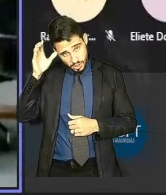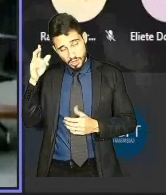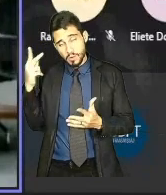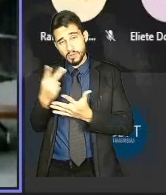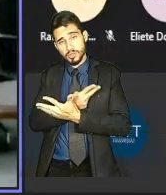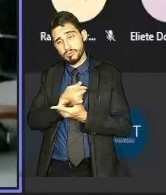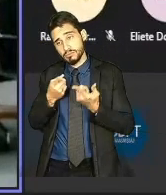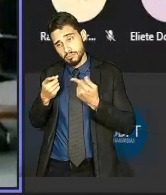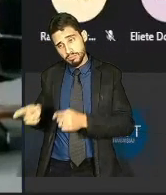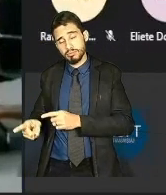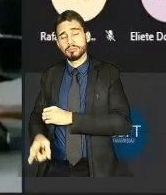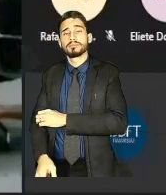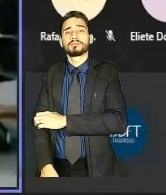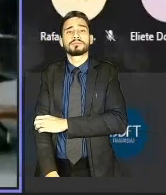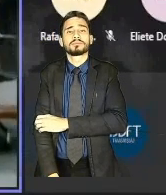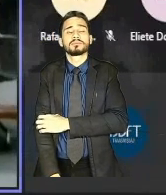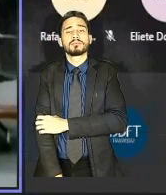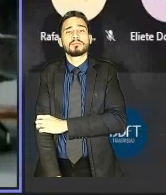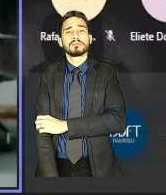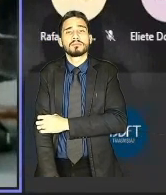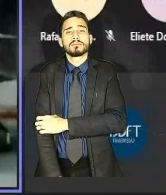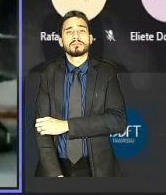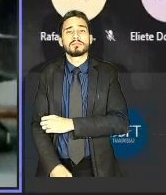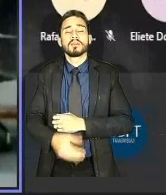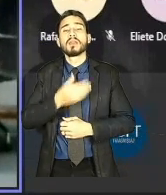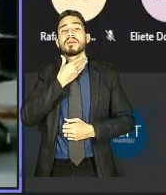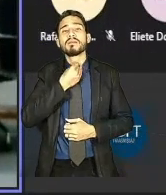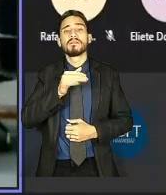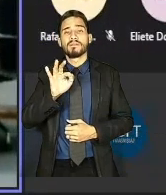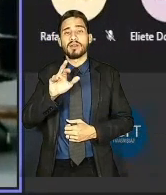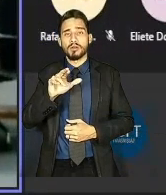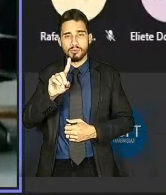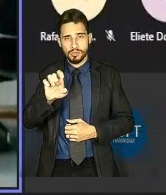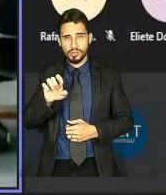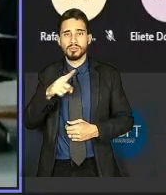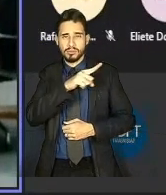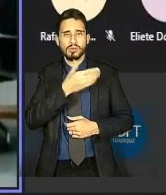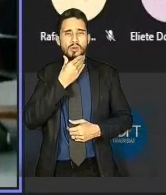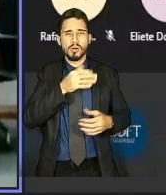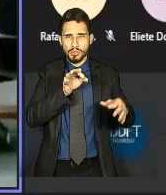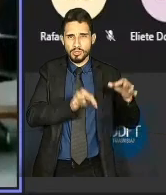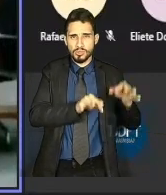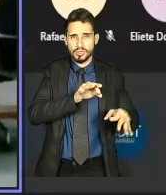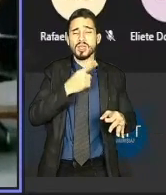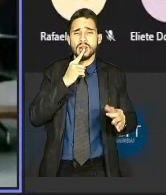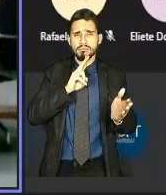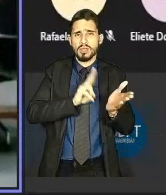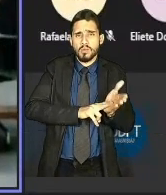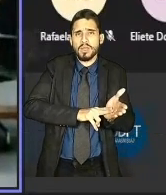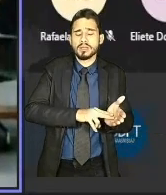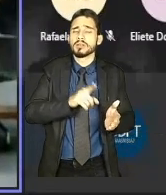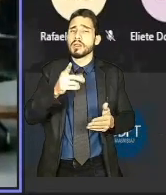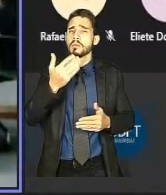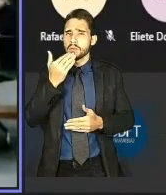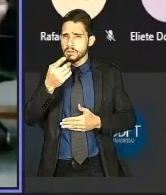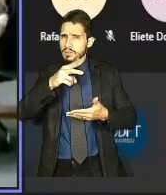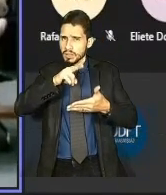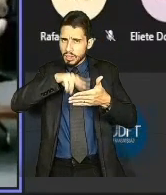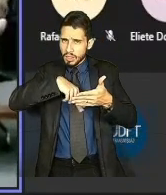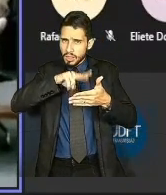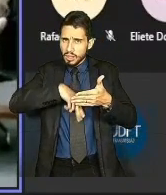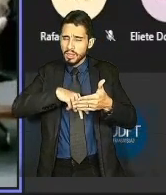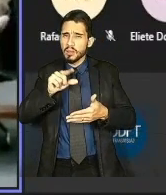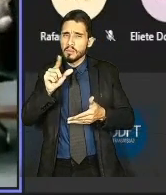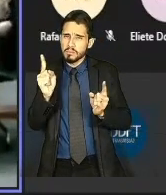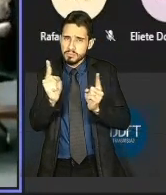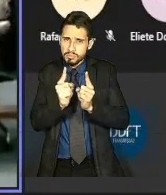fora submetida. Fraude essa que, inclusive, o próprio juiz sentenciante reconhece. Peço apenas, Vossa Excelência, só